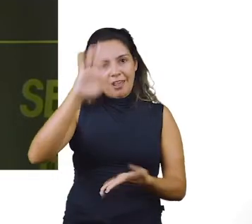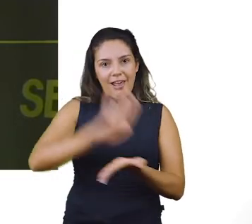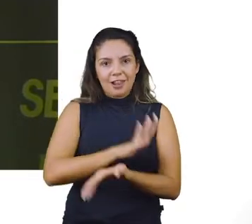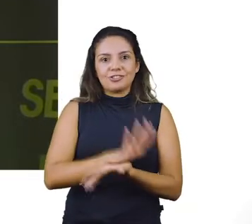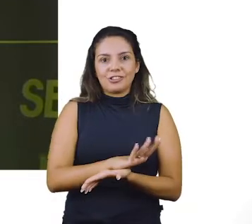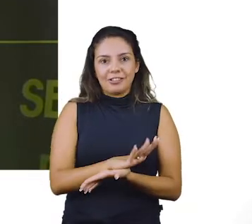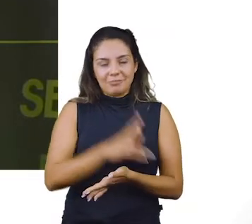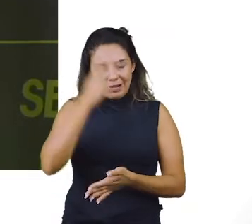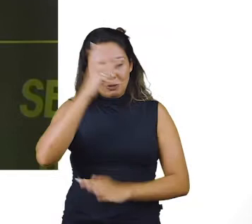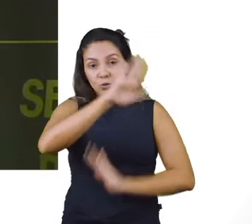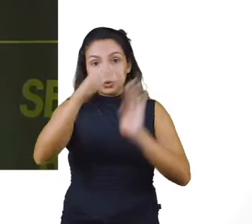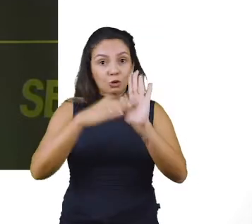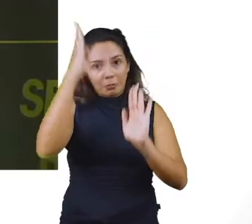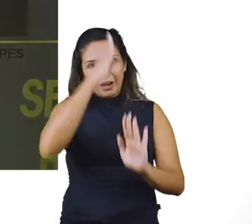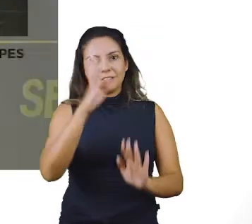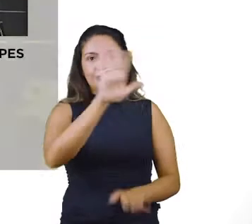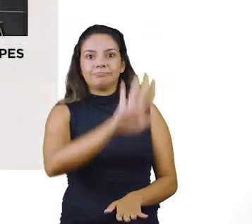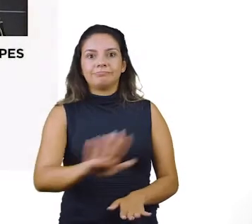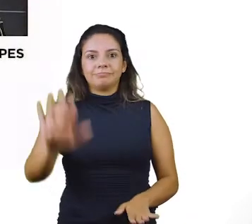Araxá e para o Brasil.